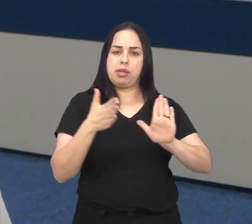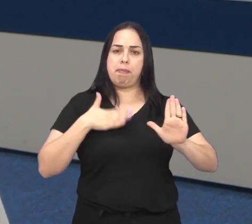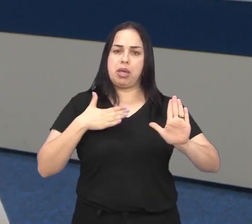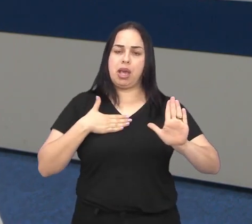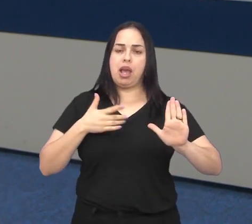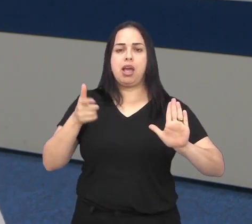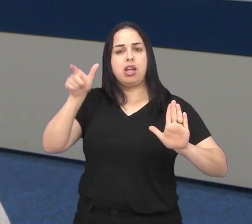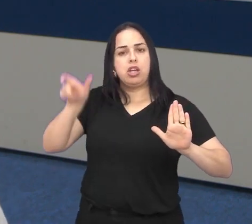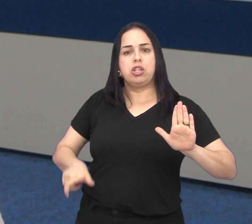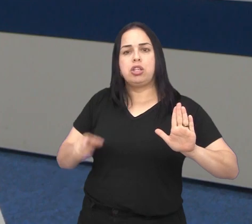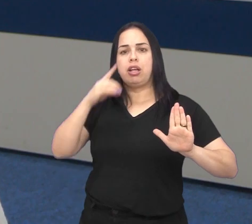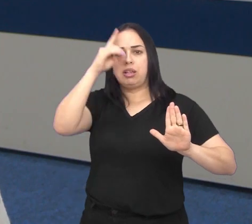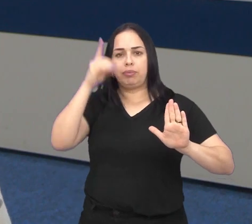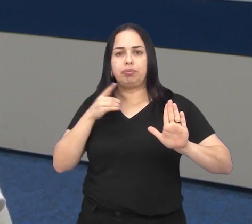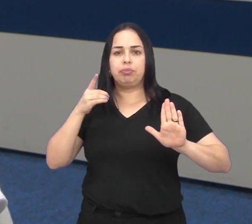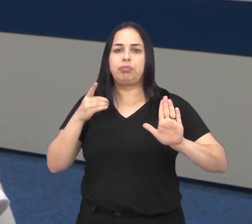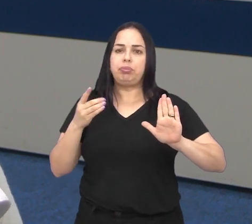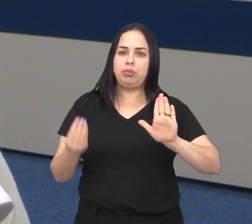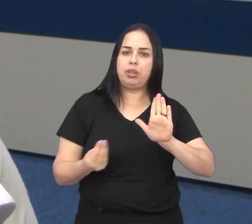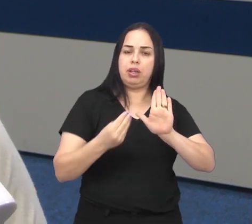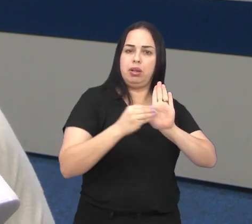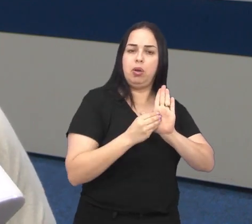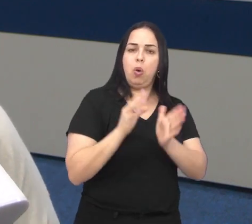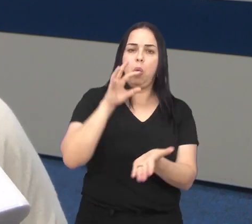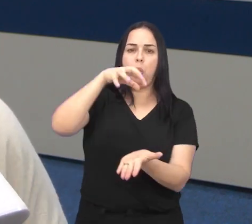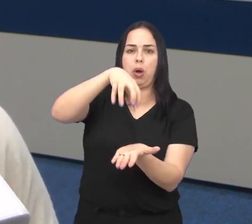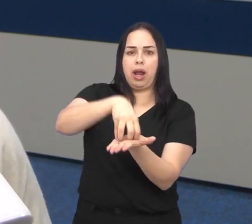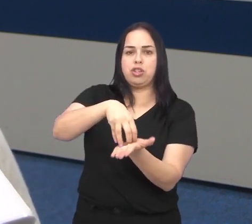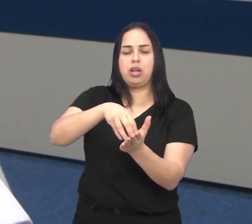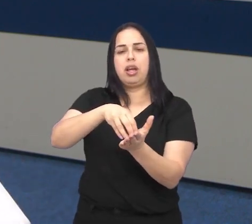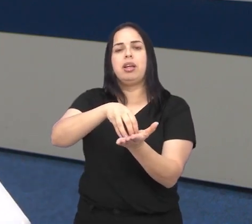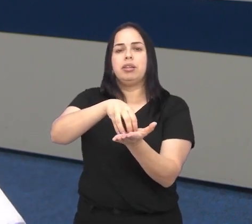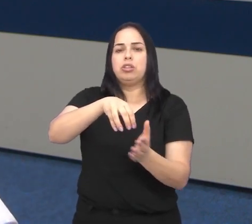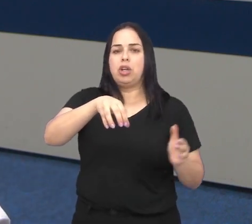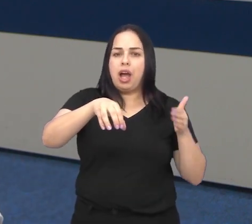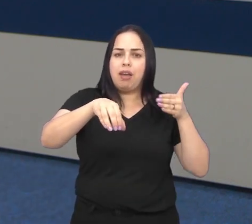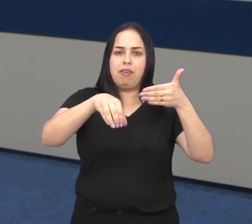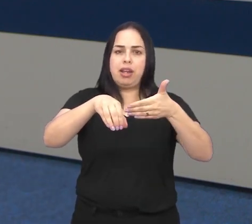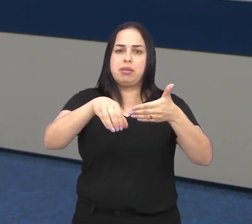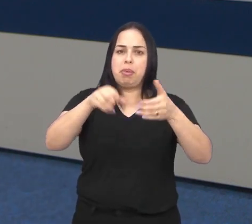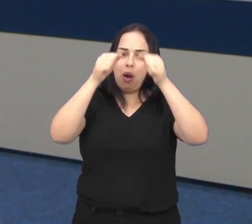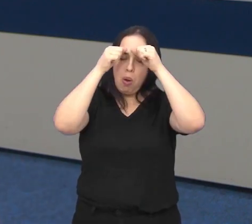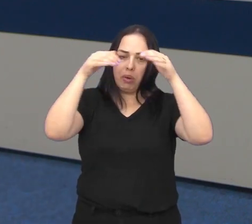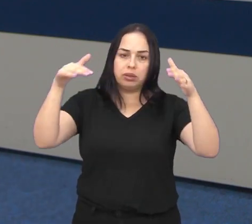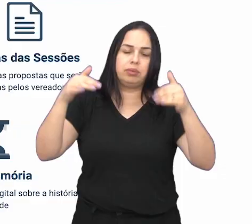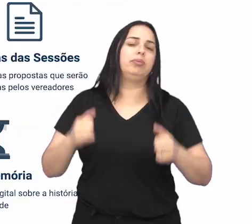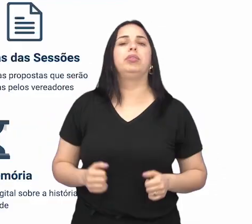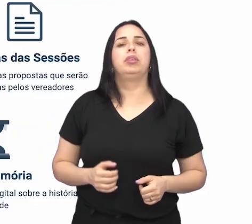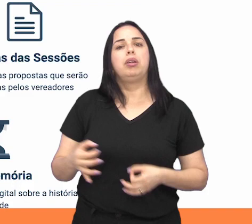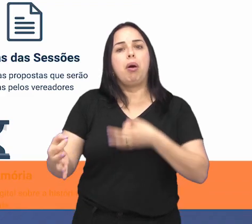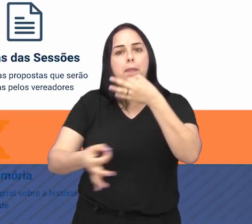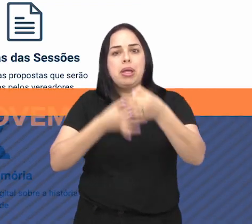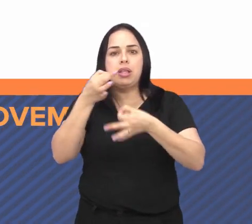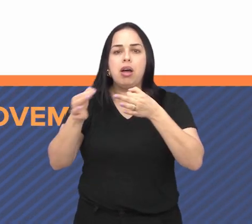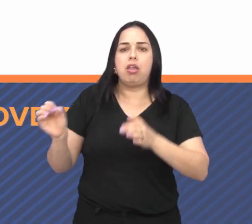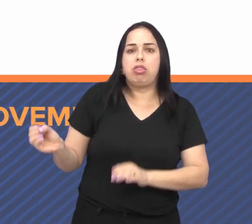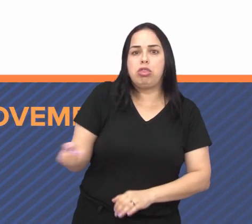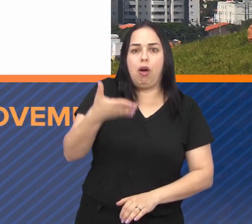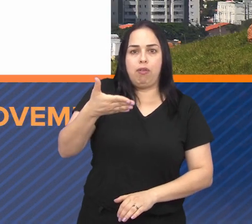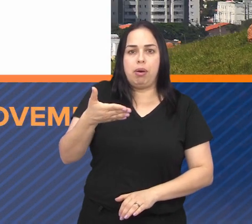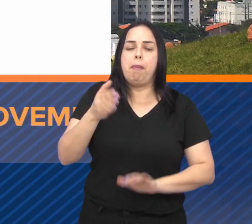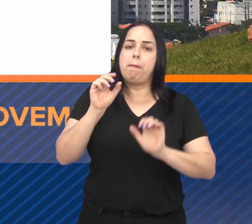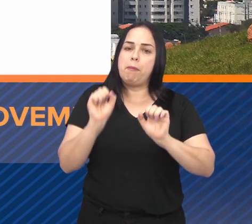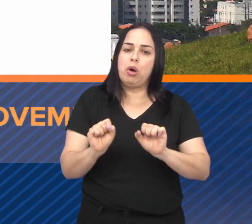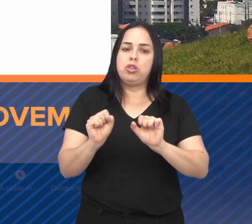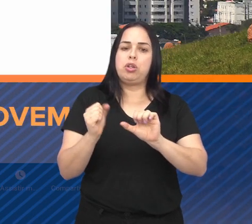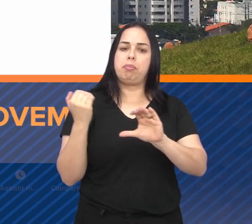propostas nossas, minha e da Dulce Rita, do Centro para Autista, ela defendeu, também defendi. Novas sugestões